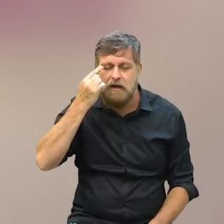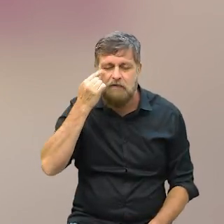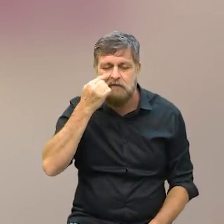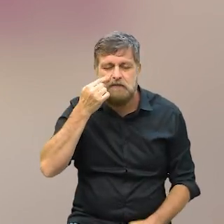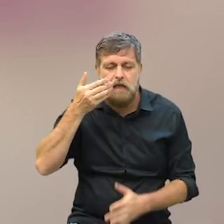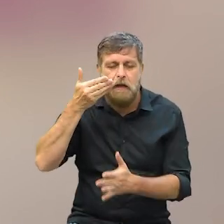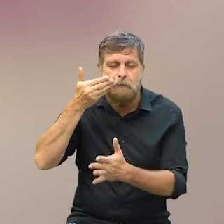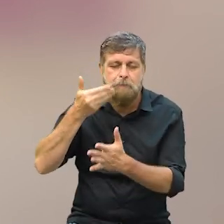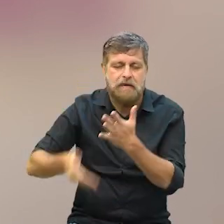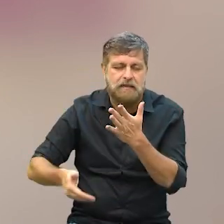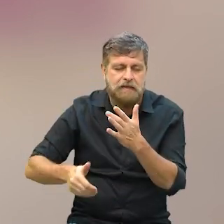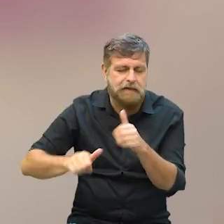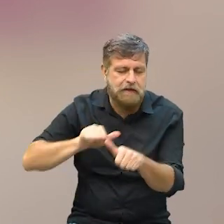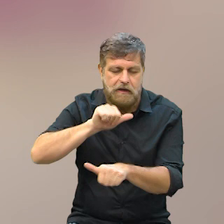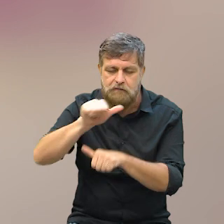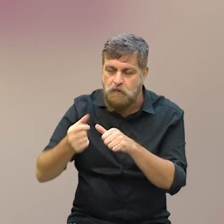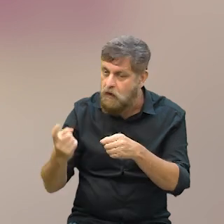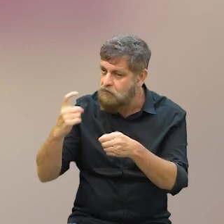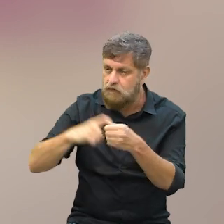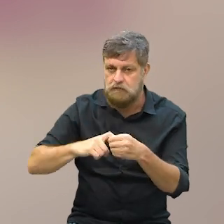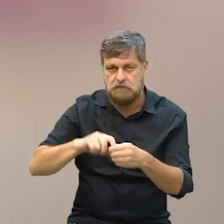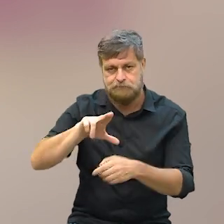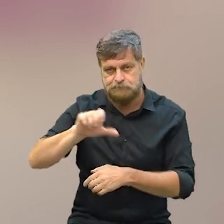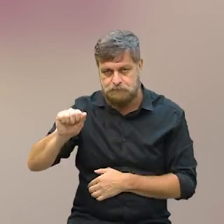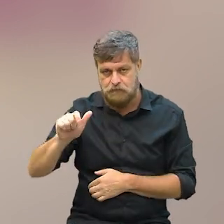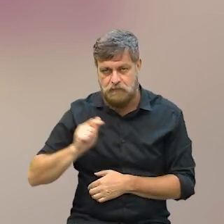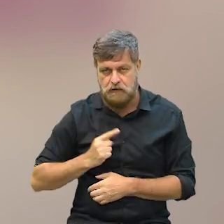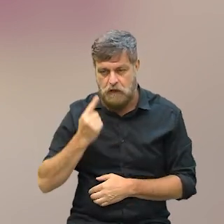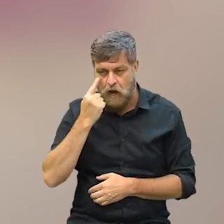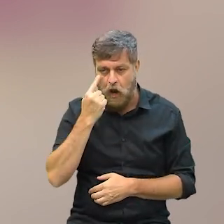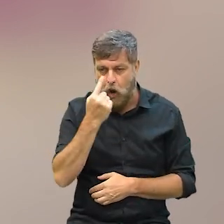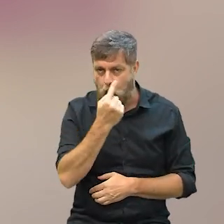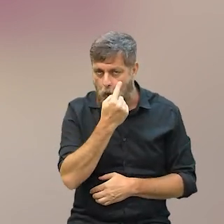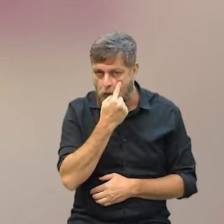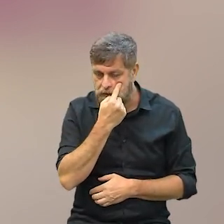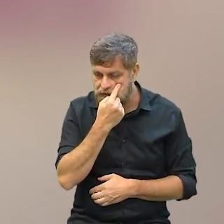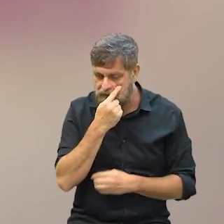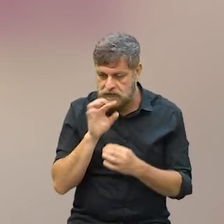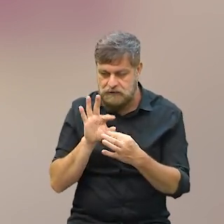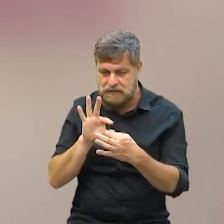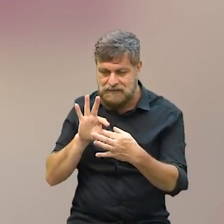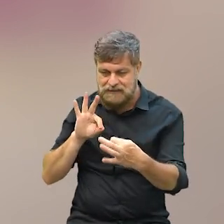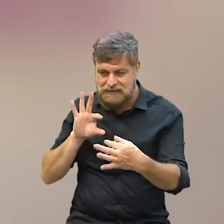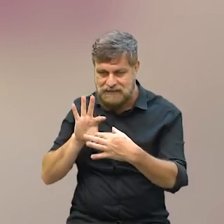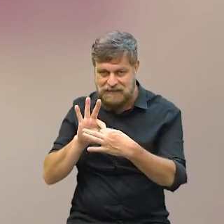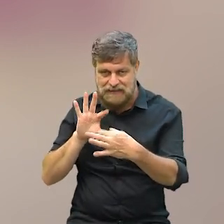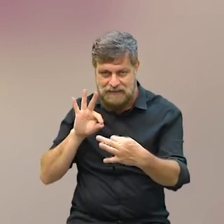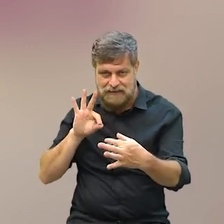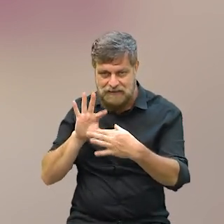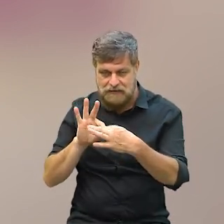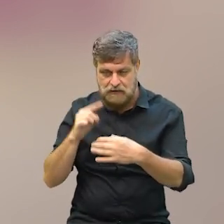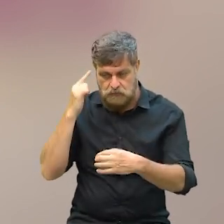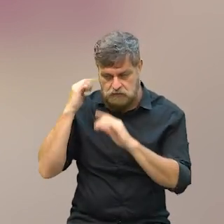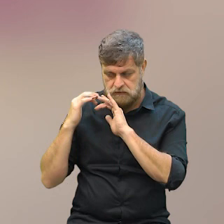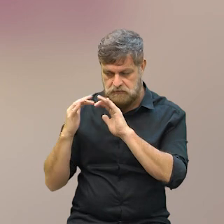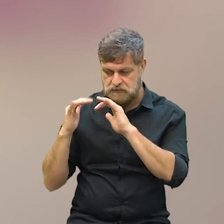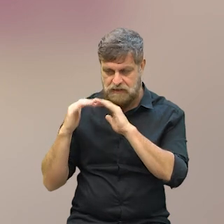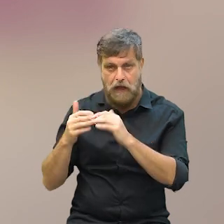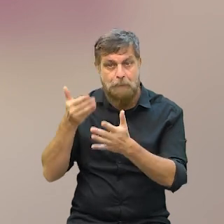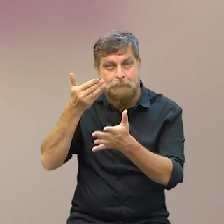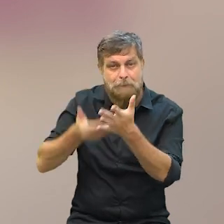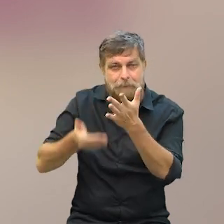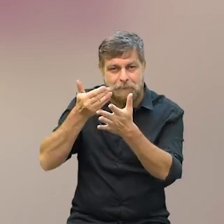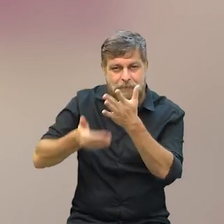mundo. O glaucoma, você tem perdas de fibras nervosas, né? E não tem,